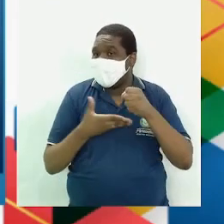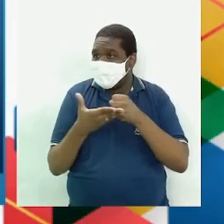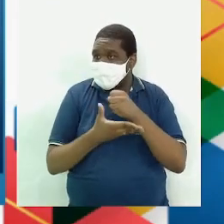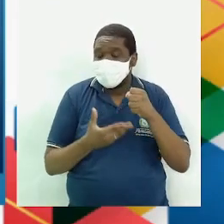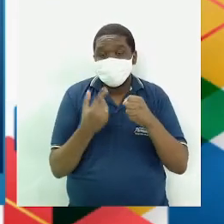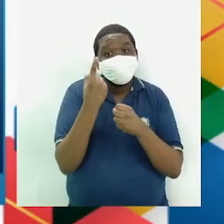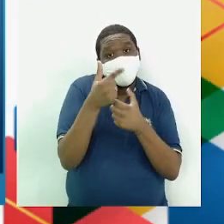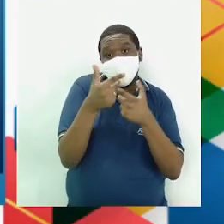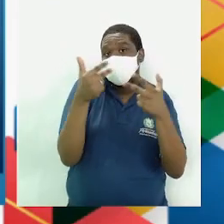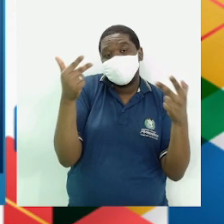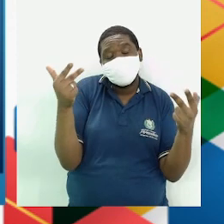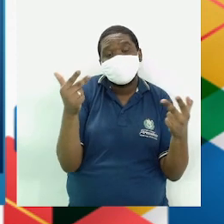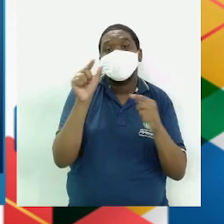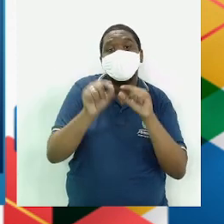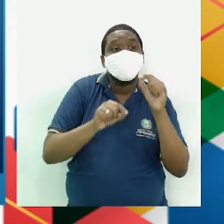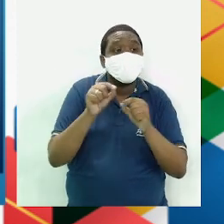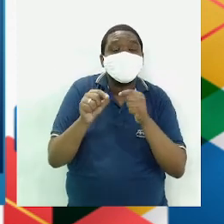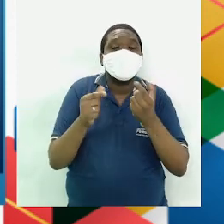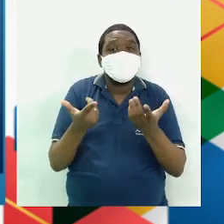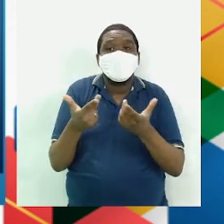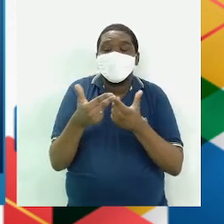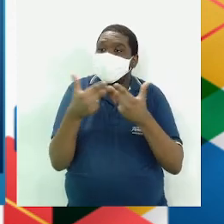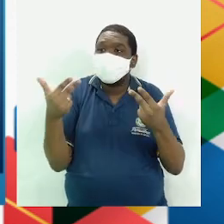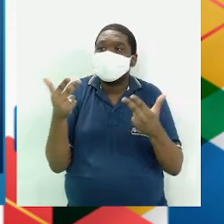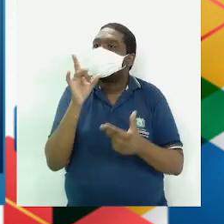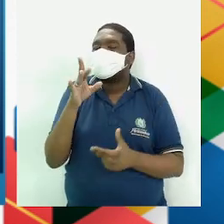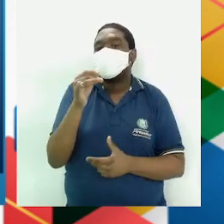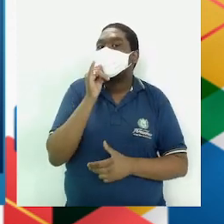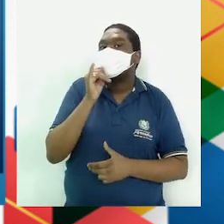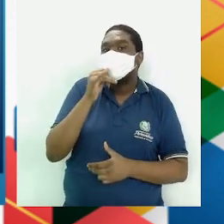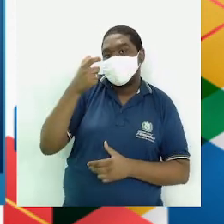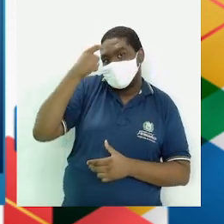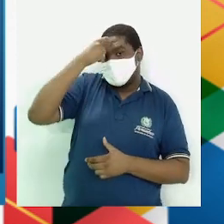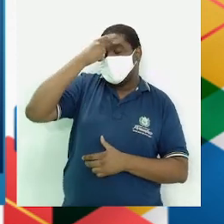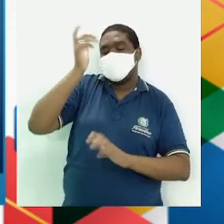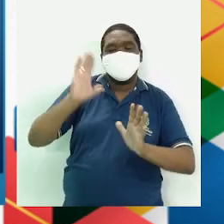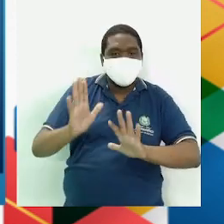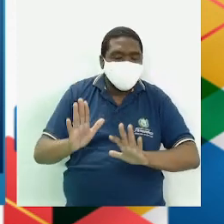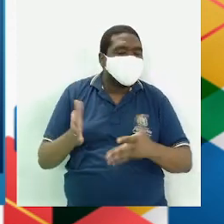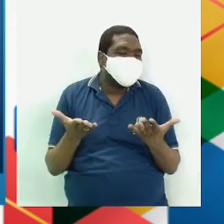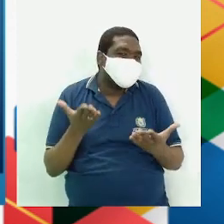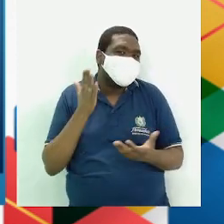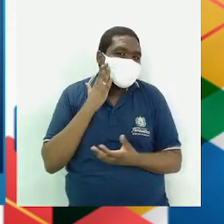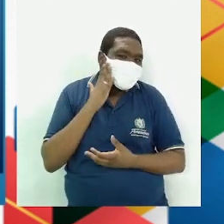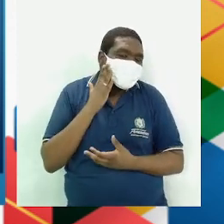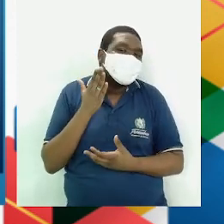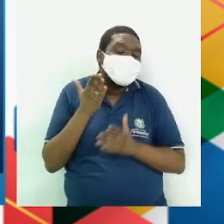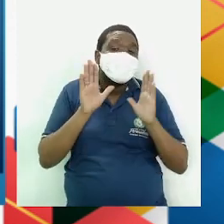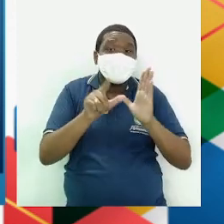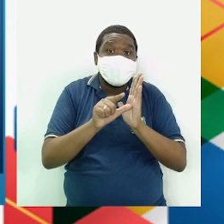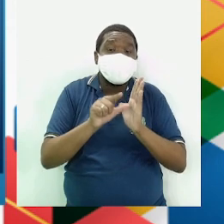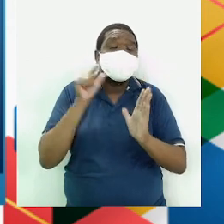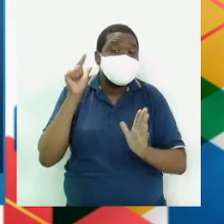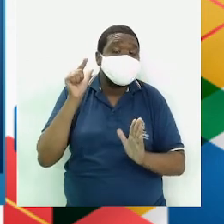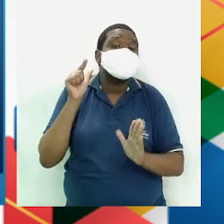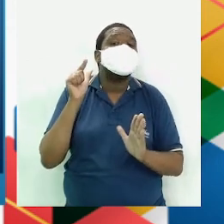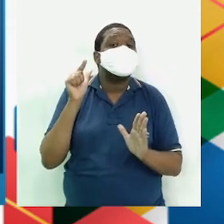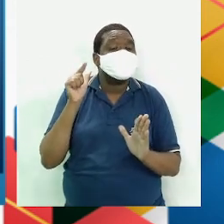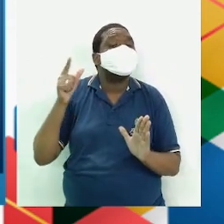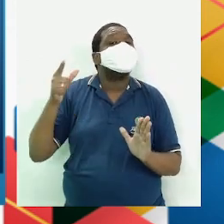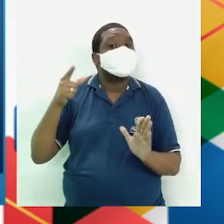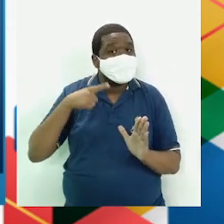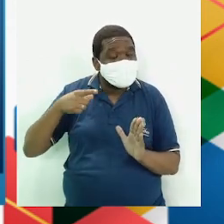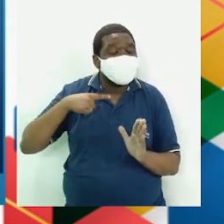uma questão: nada está apenas no intelecto, nada está no intelecto sem antes ter passado